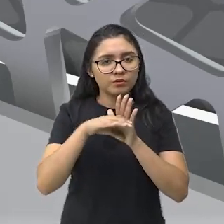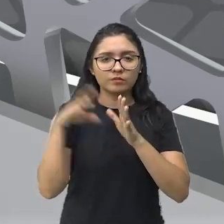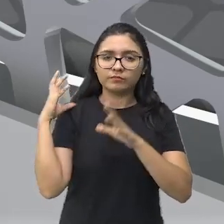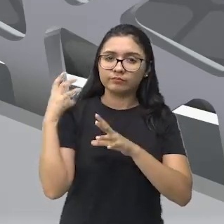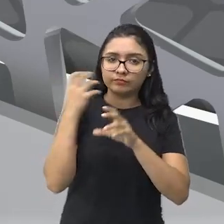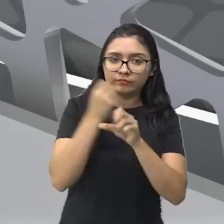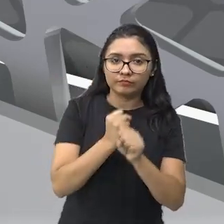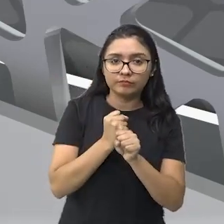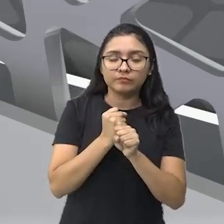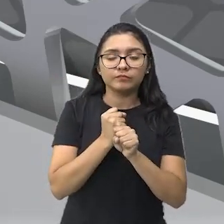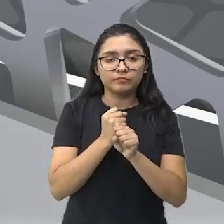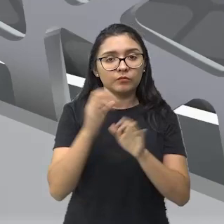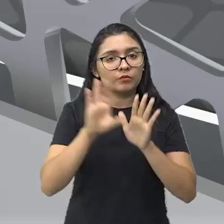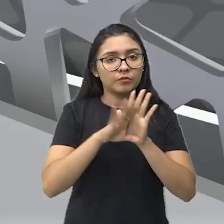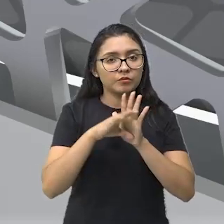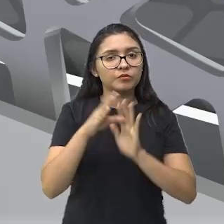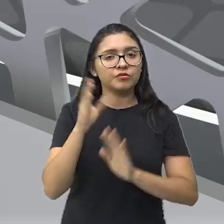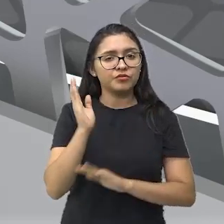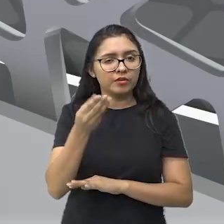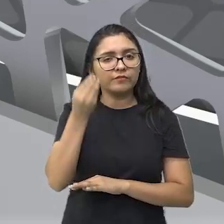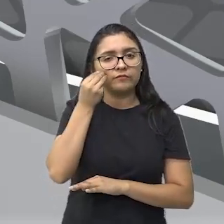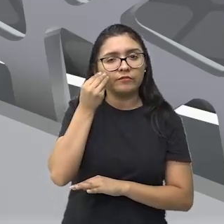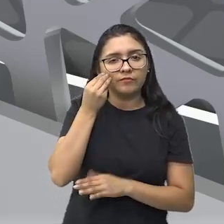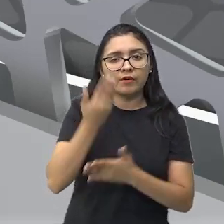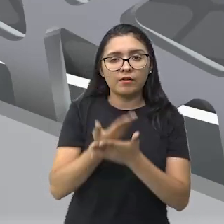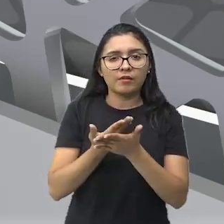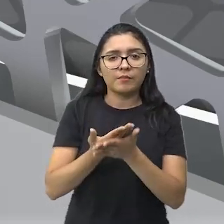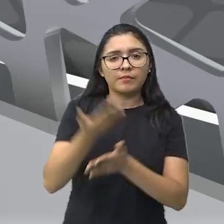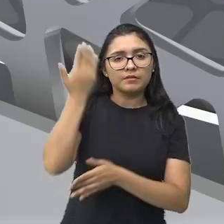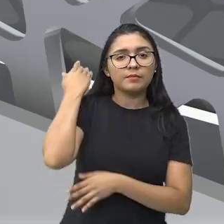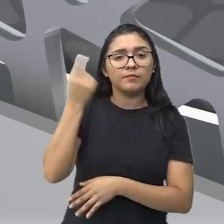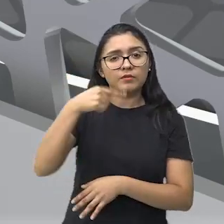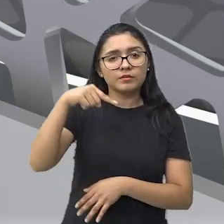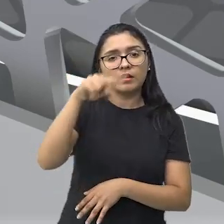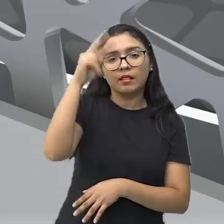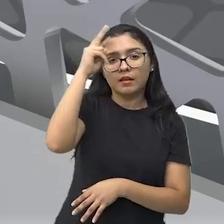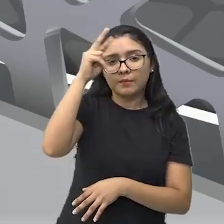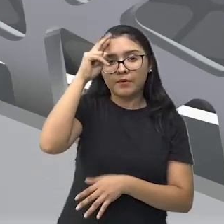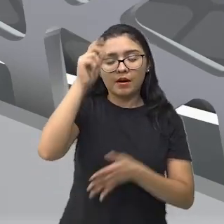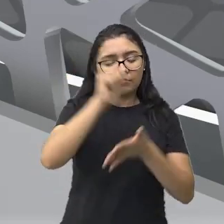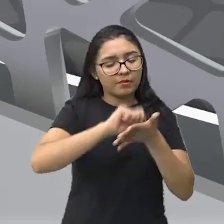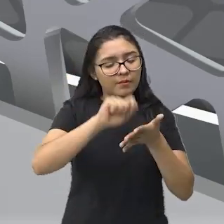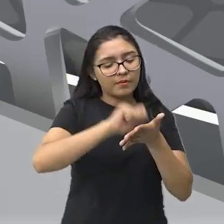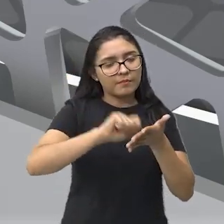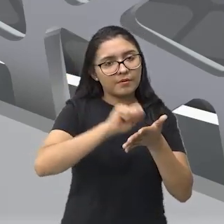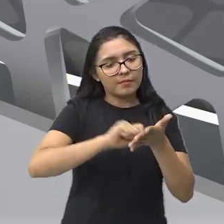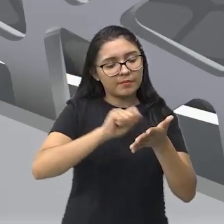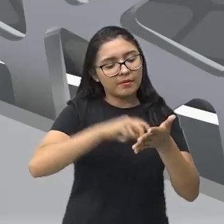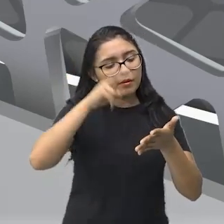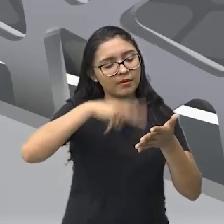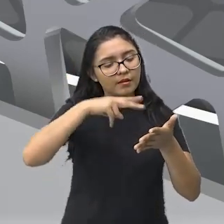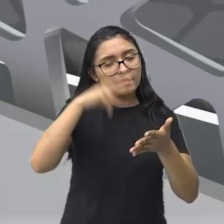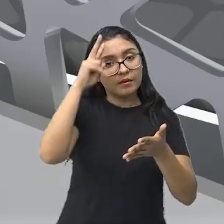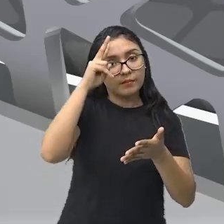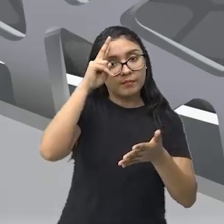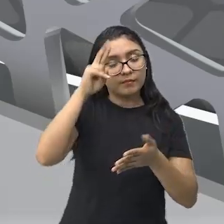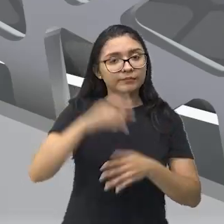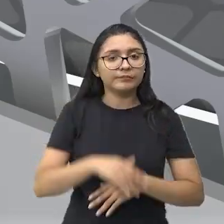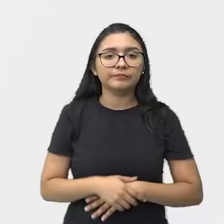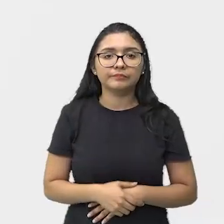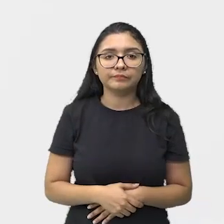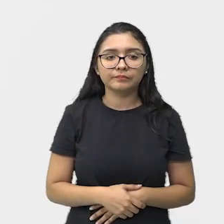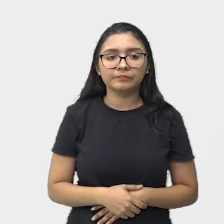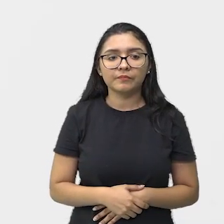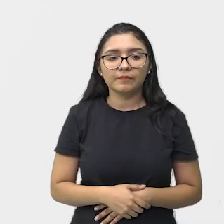a nossa aula, apenas para vocês recordarem, analisarem aí no caderno de vocês as suas anotações, falando sobre a música. Vamos